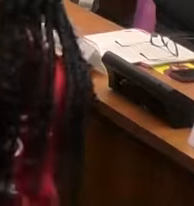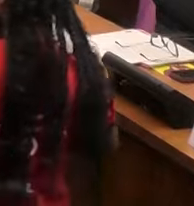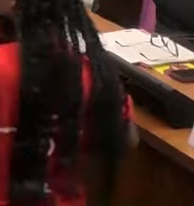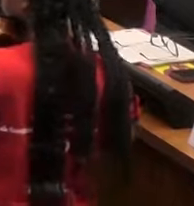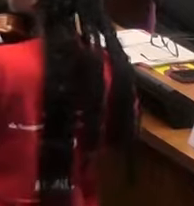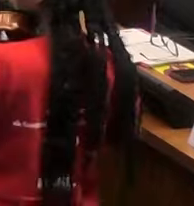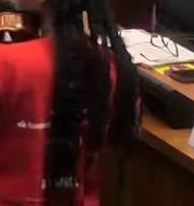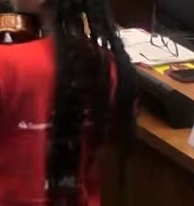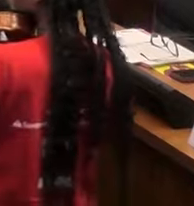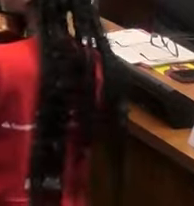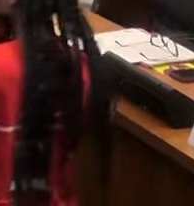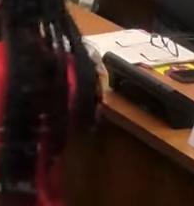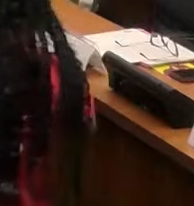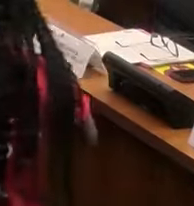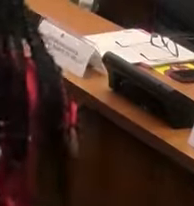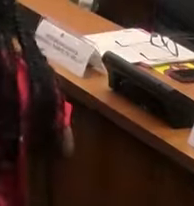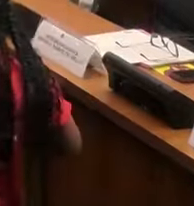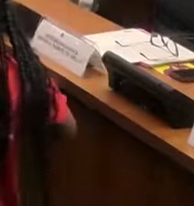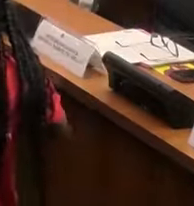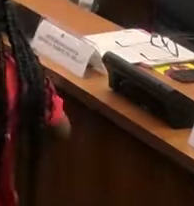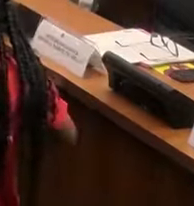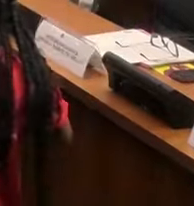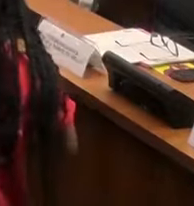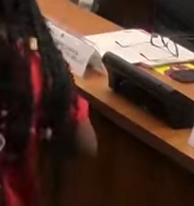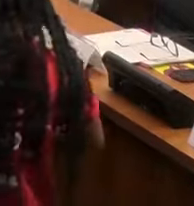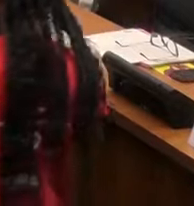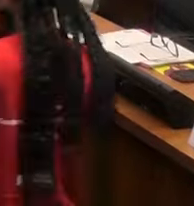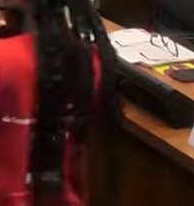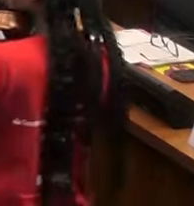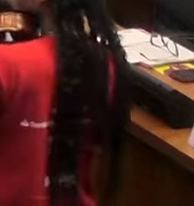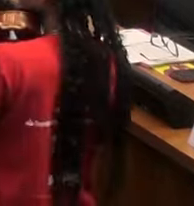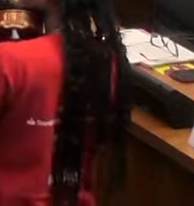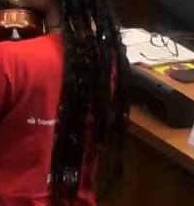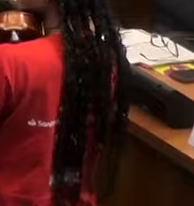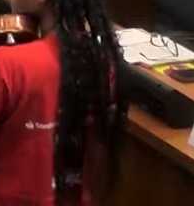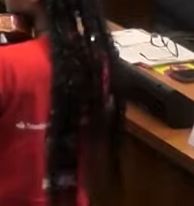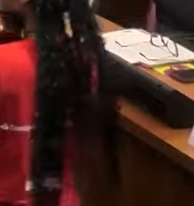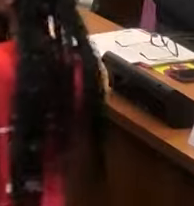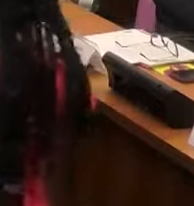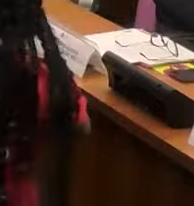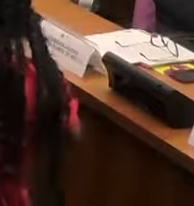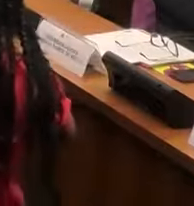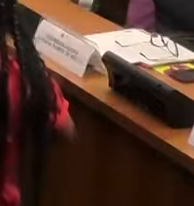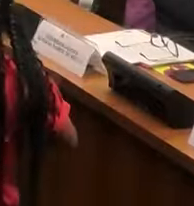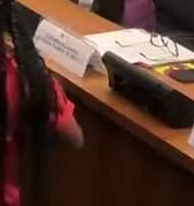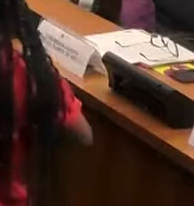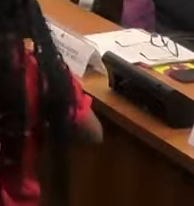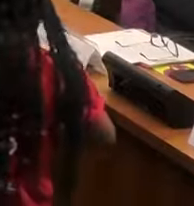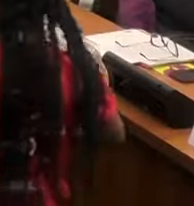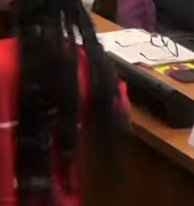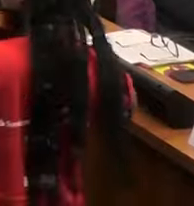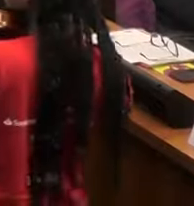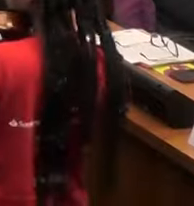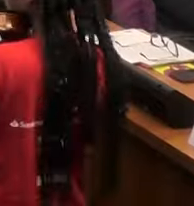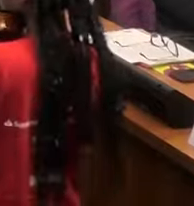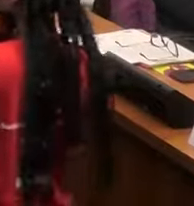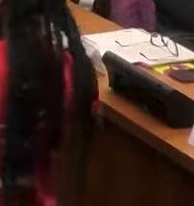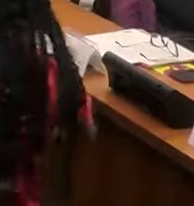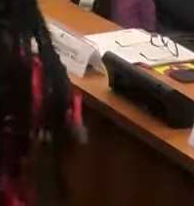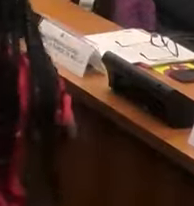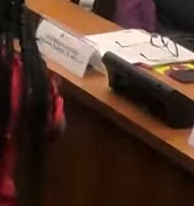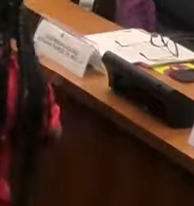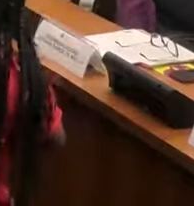éessa B Olha aqui eu vou entender eu vou tirando a k e